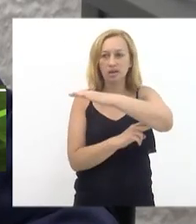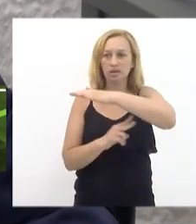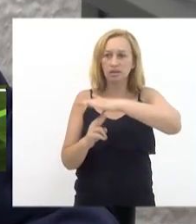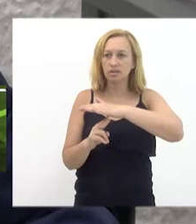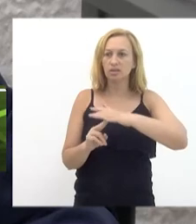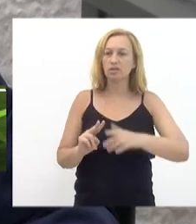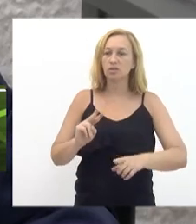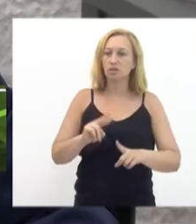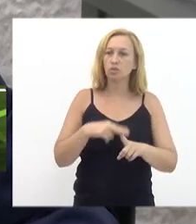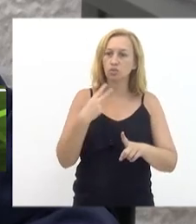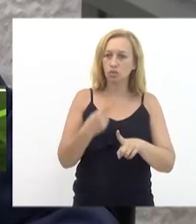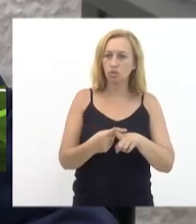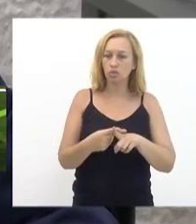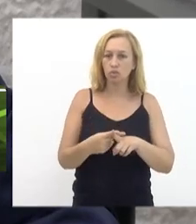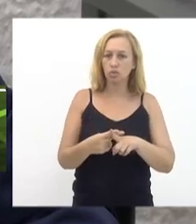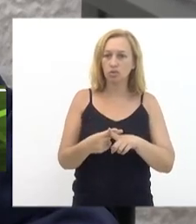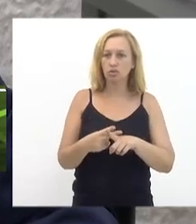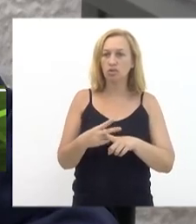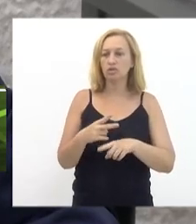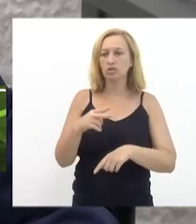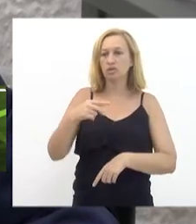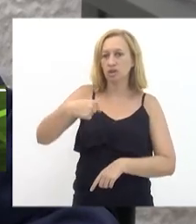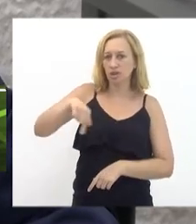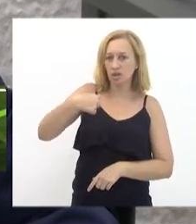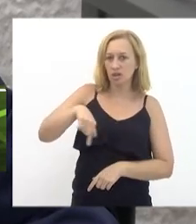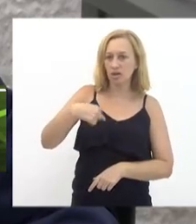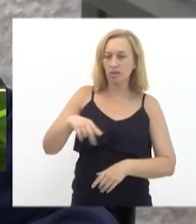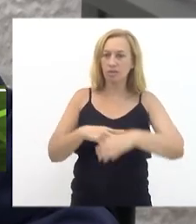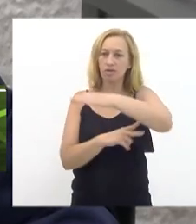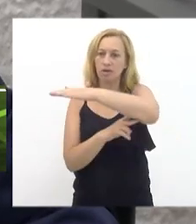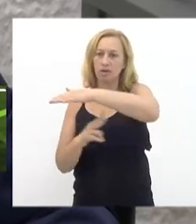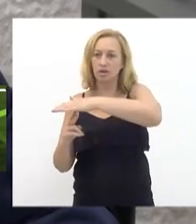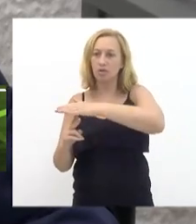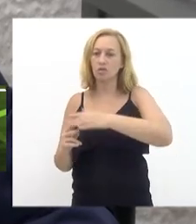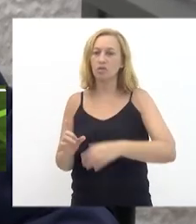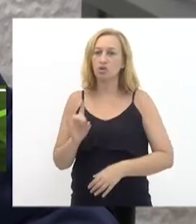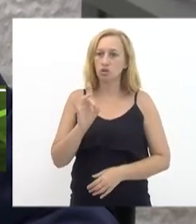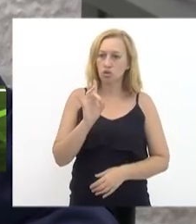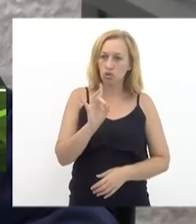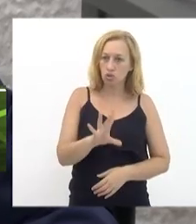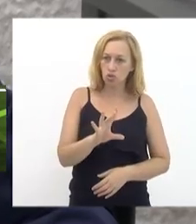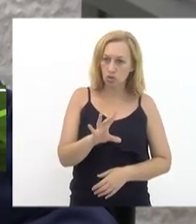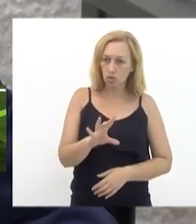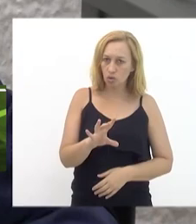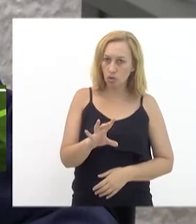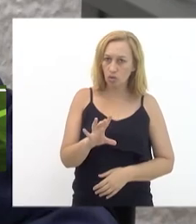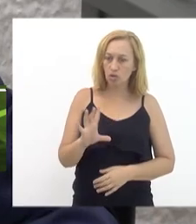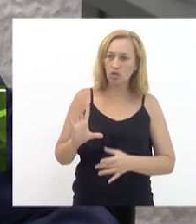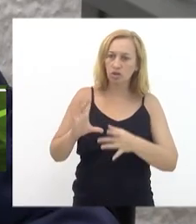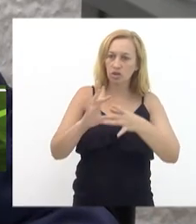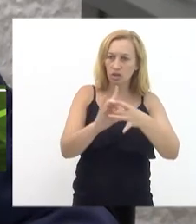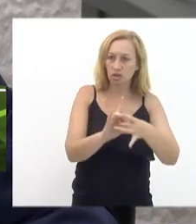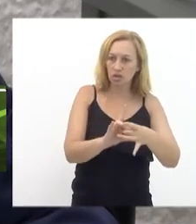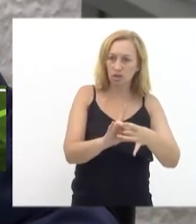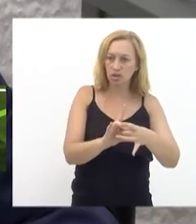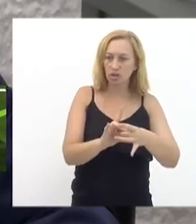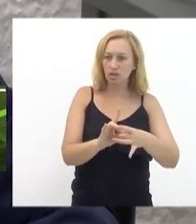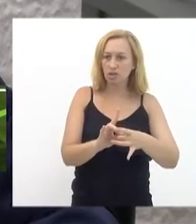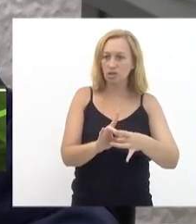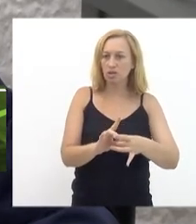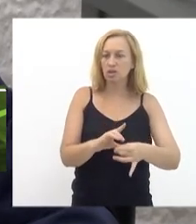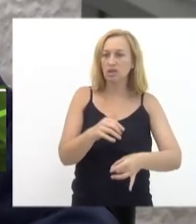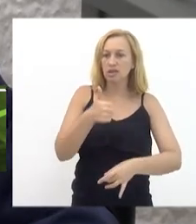a duplicação do viaduto de Queimados além de você ter compactar só de compactação das torres de